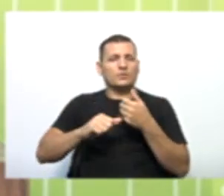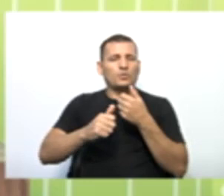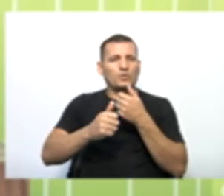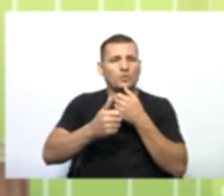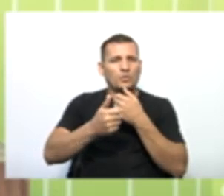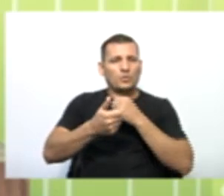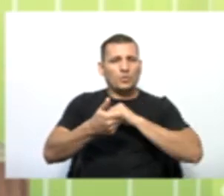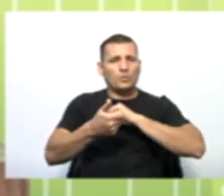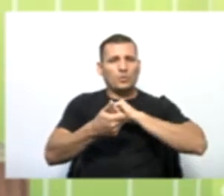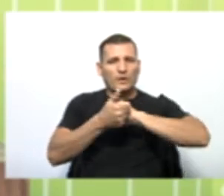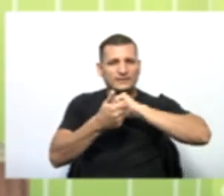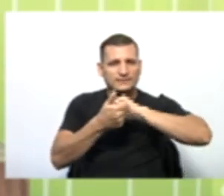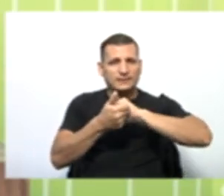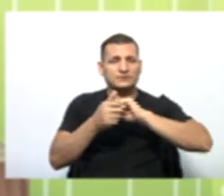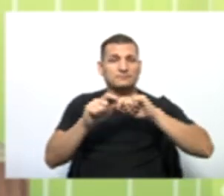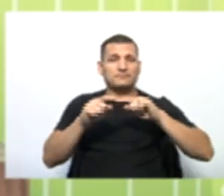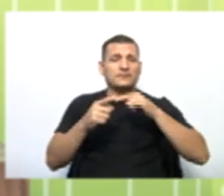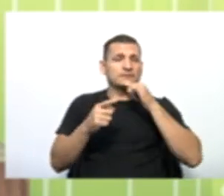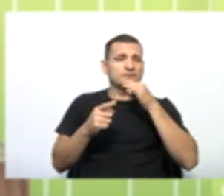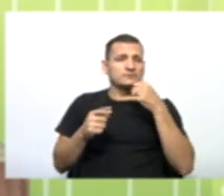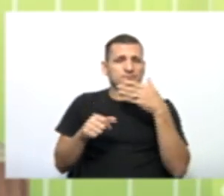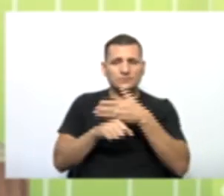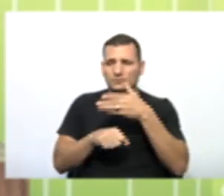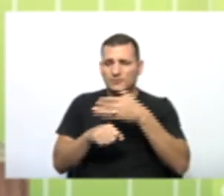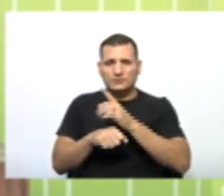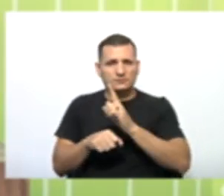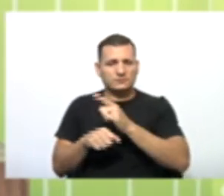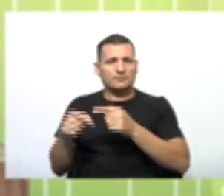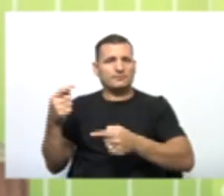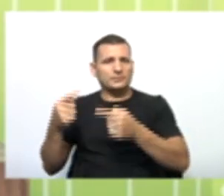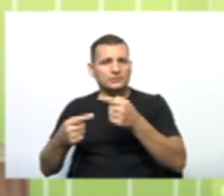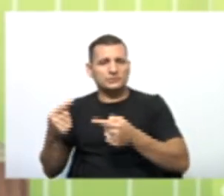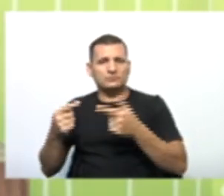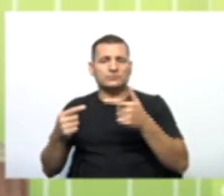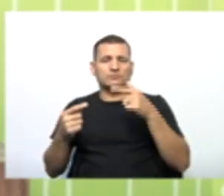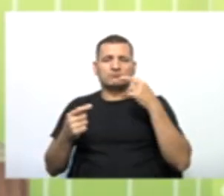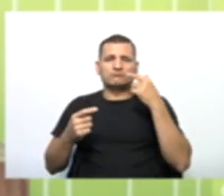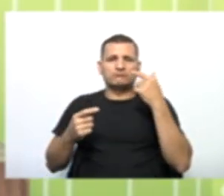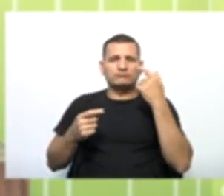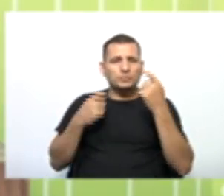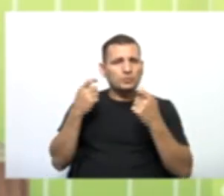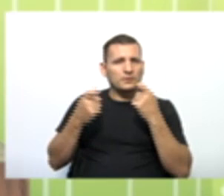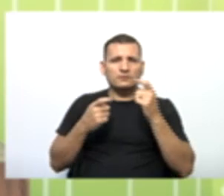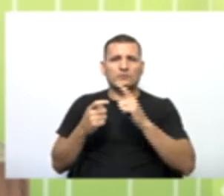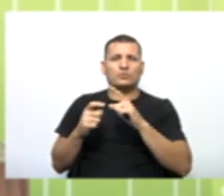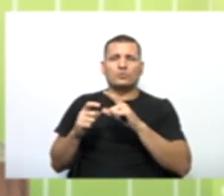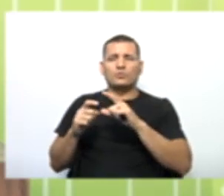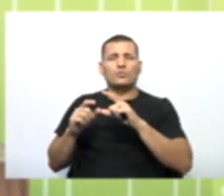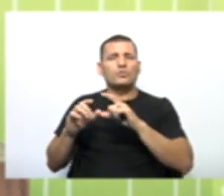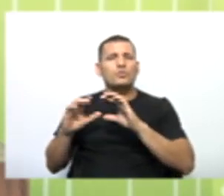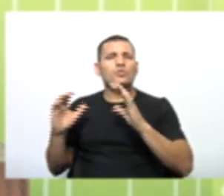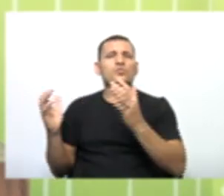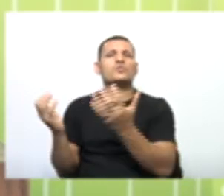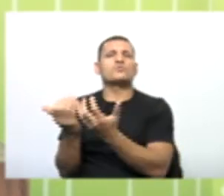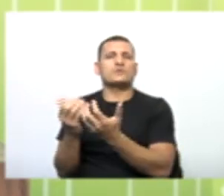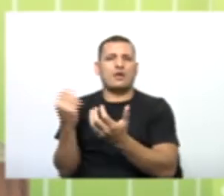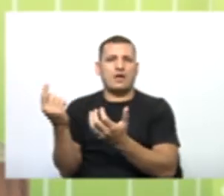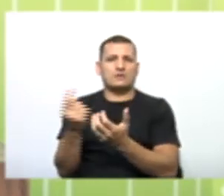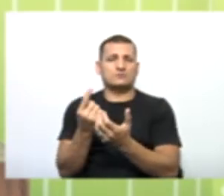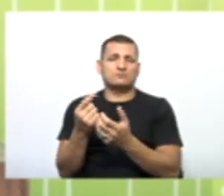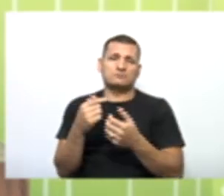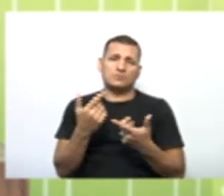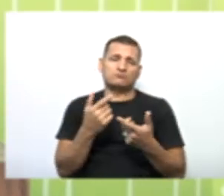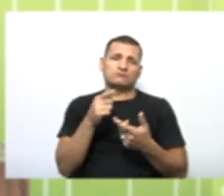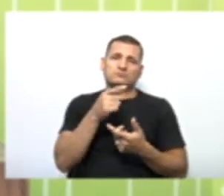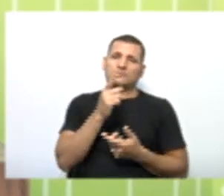você não participa da vida política, não se preocupa com o bem do coletivo, segundo Aristóteles, você não é bom. Você só pode